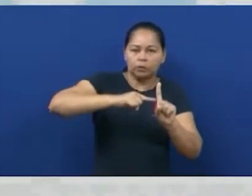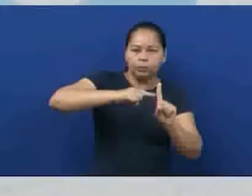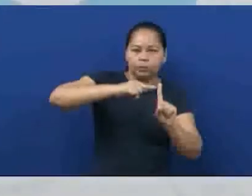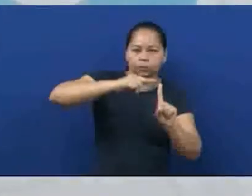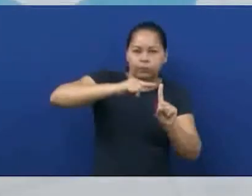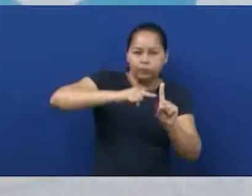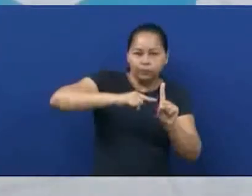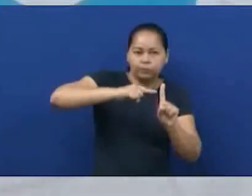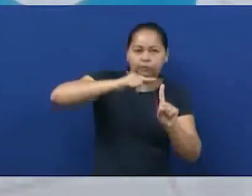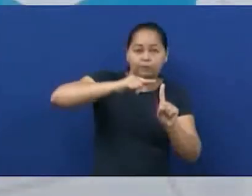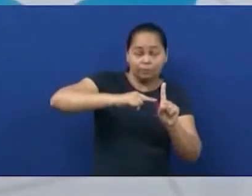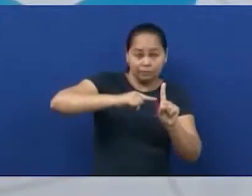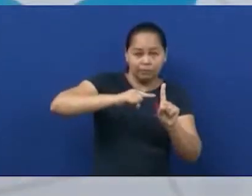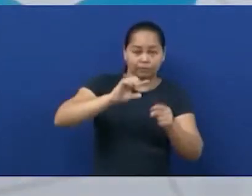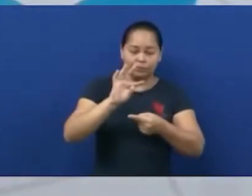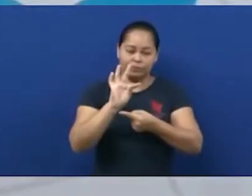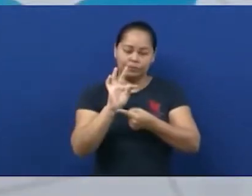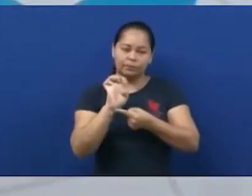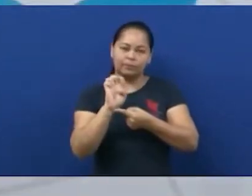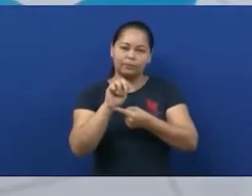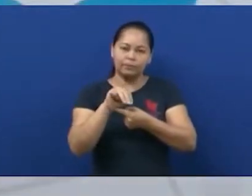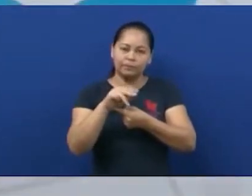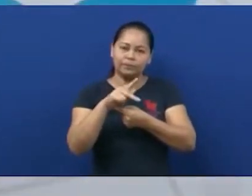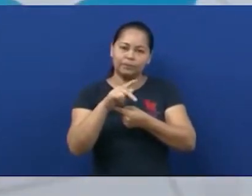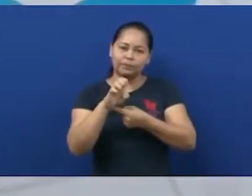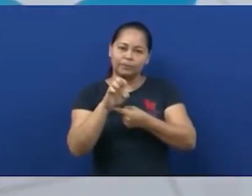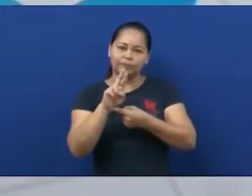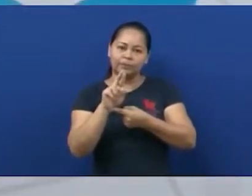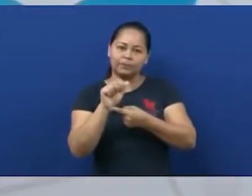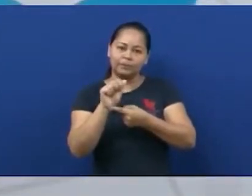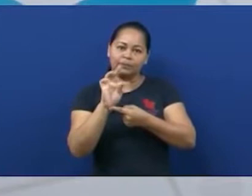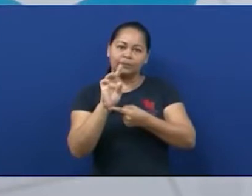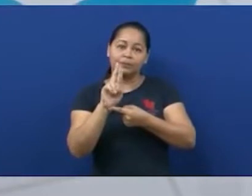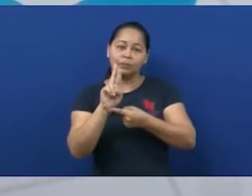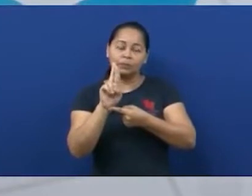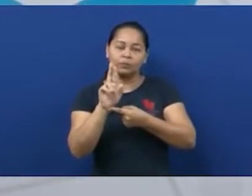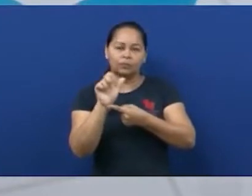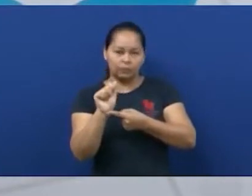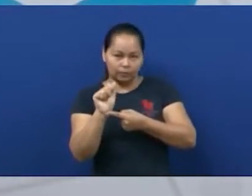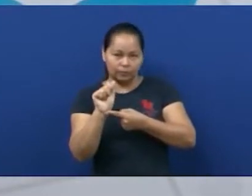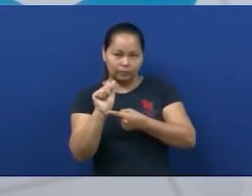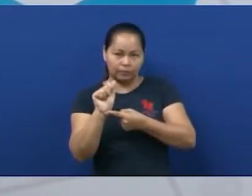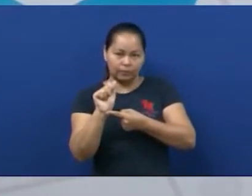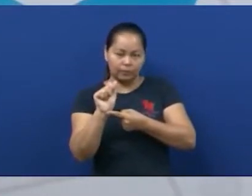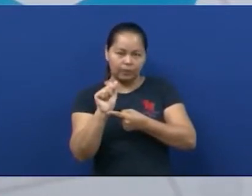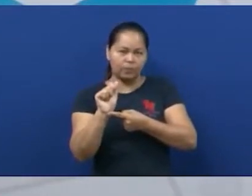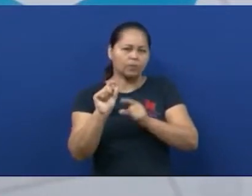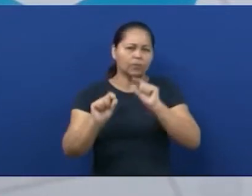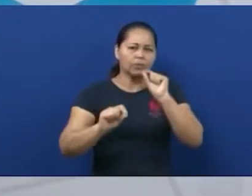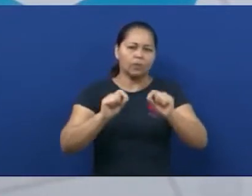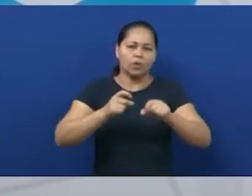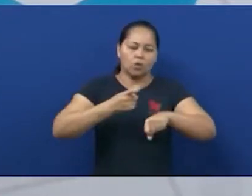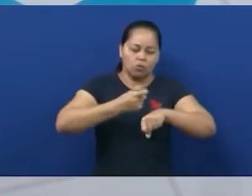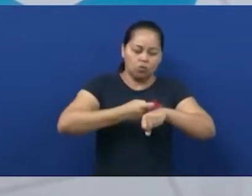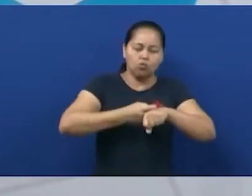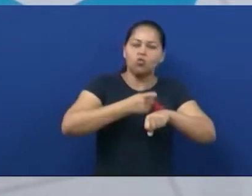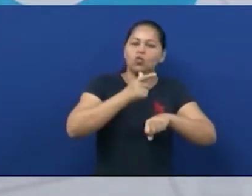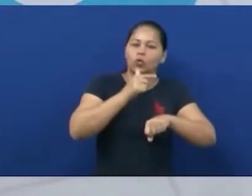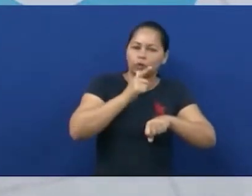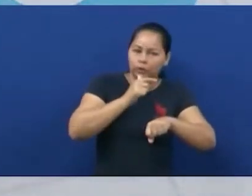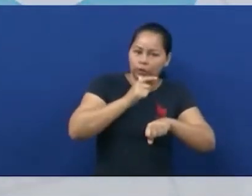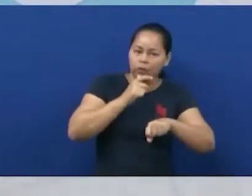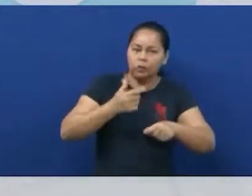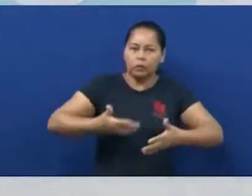influencia também nesses componentes que a gente está vendo aí, que é o degelo e o calor.